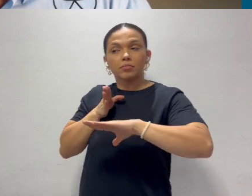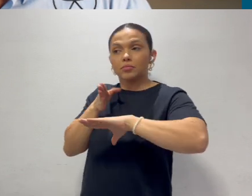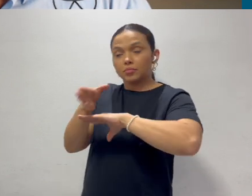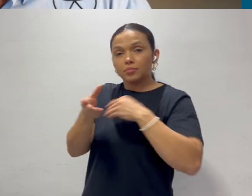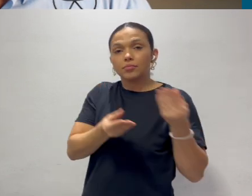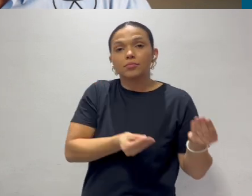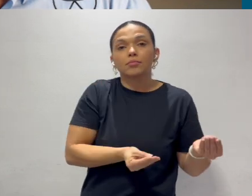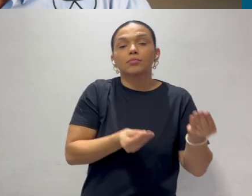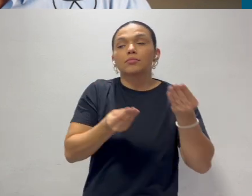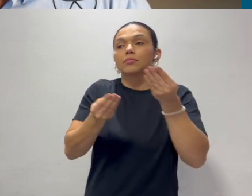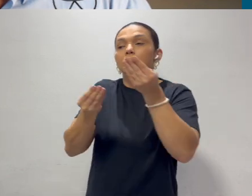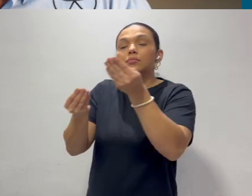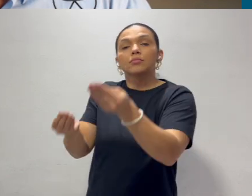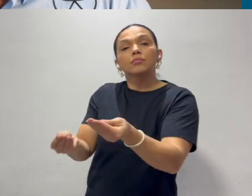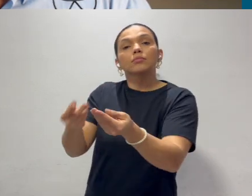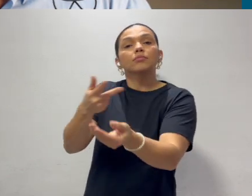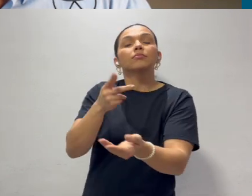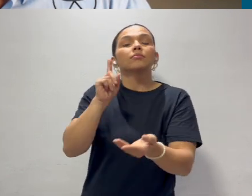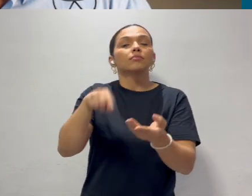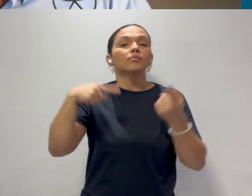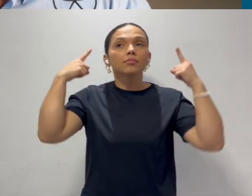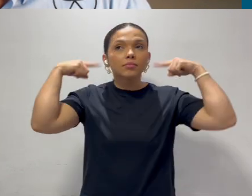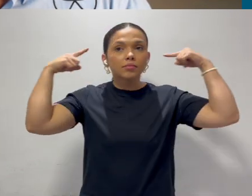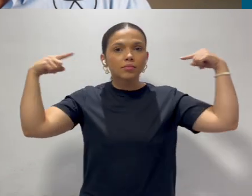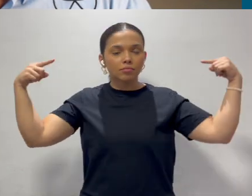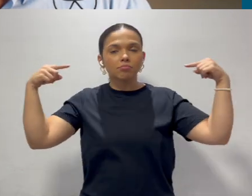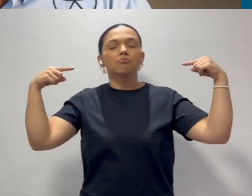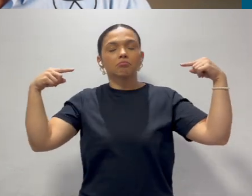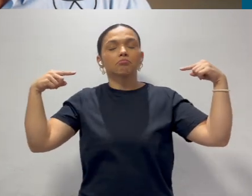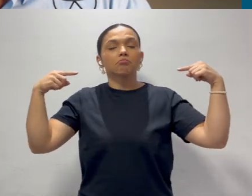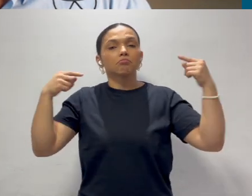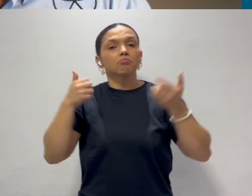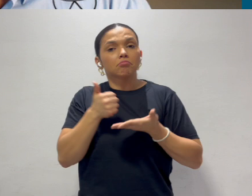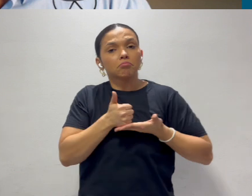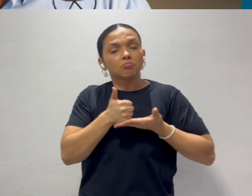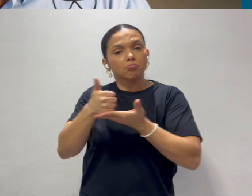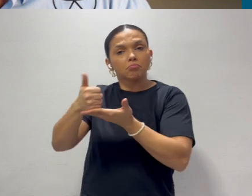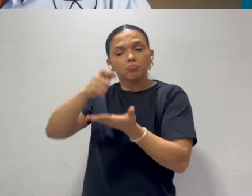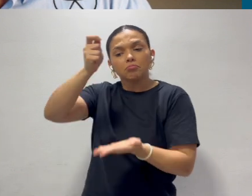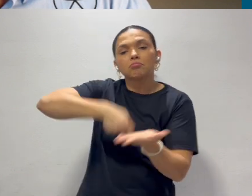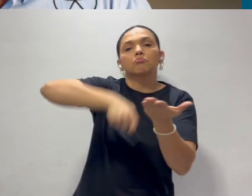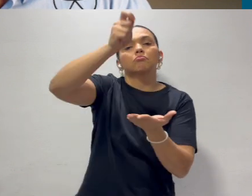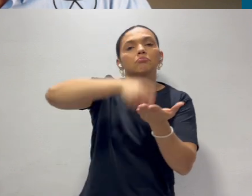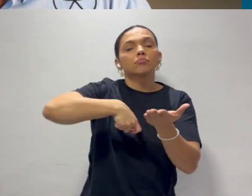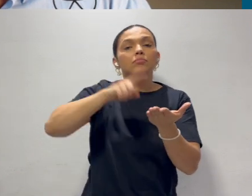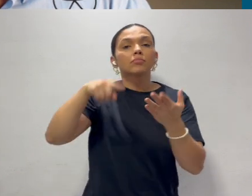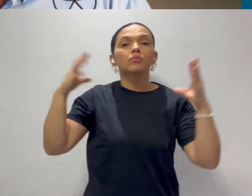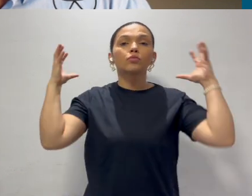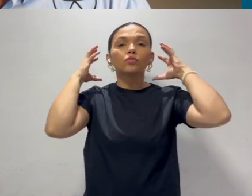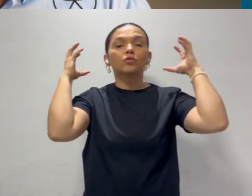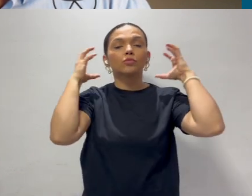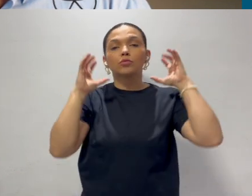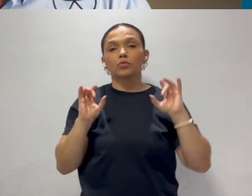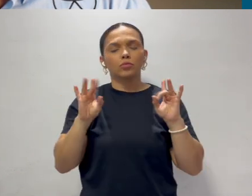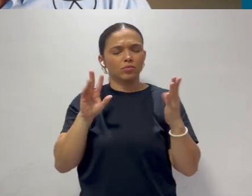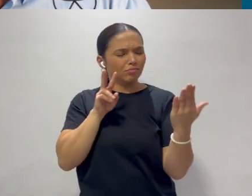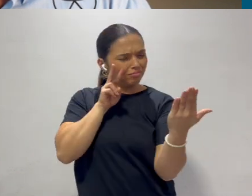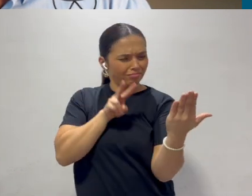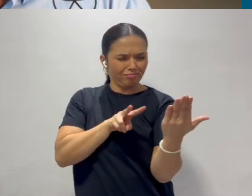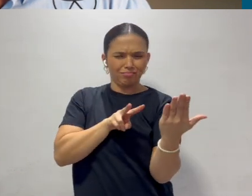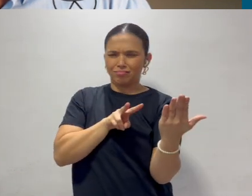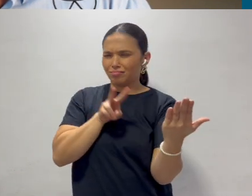passou, ela levou o exame, somente o exame de audiometria, e estava assinado pela fono, e ele não